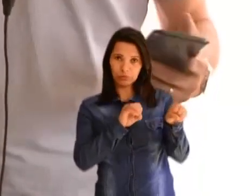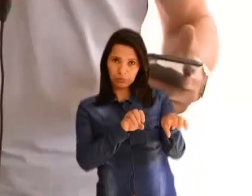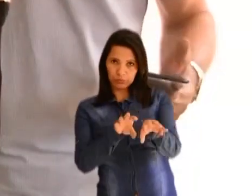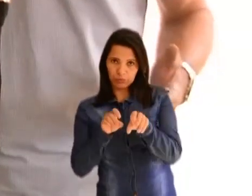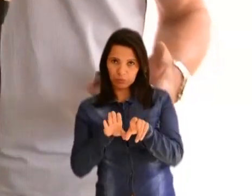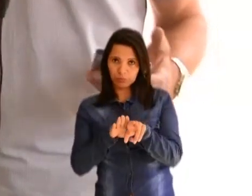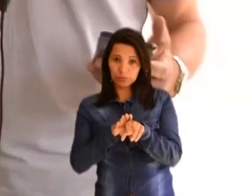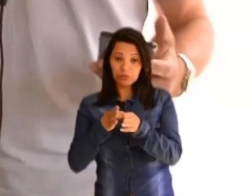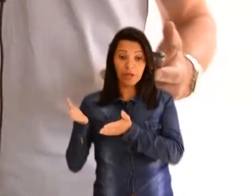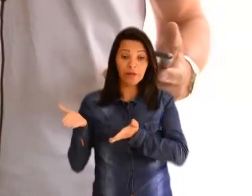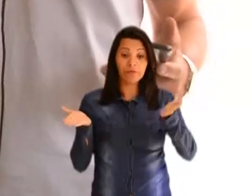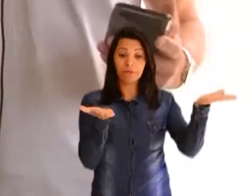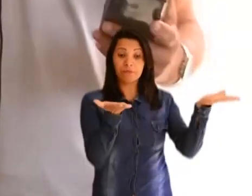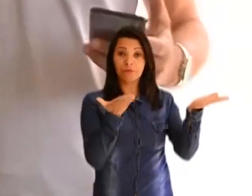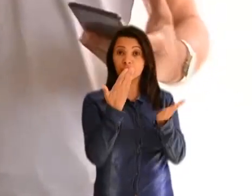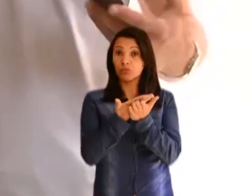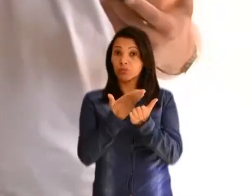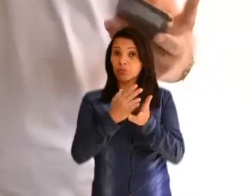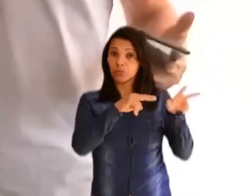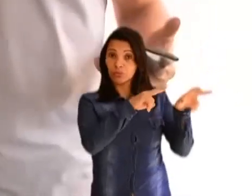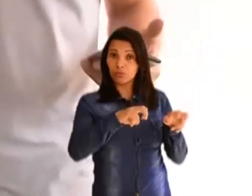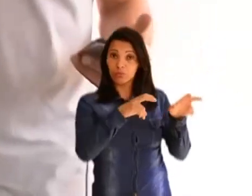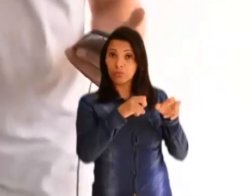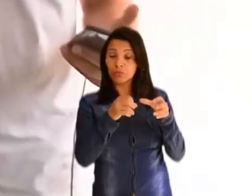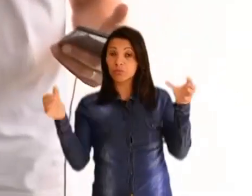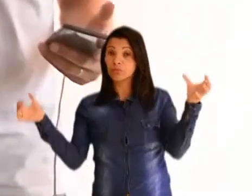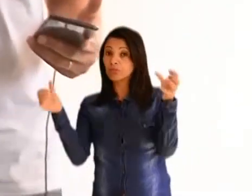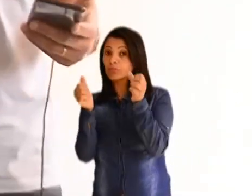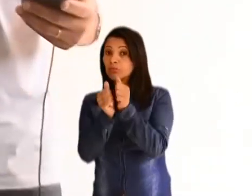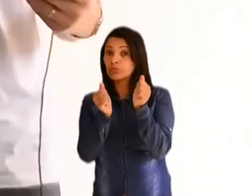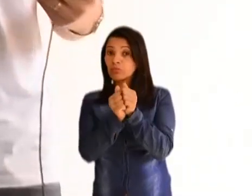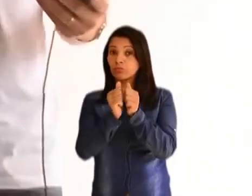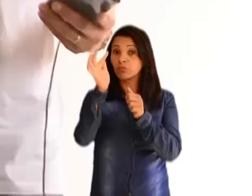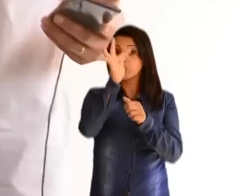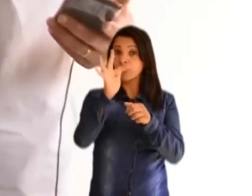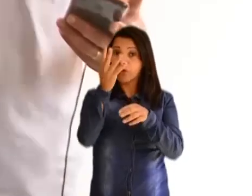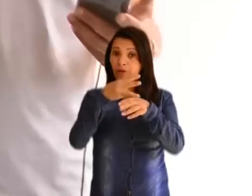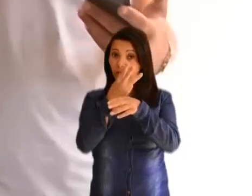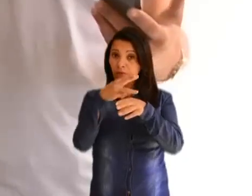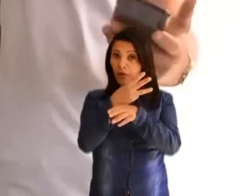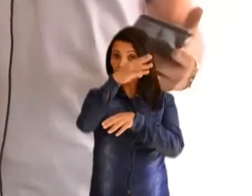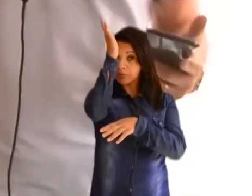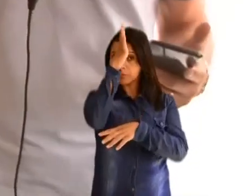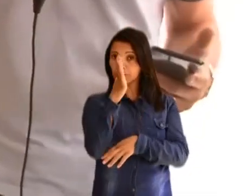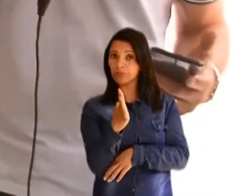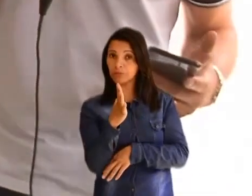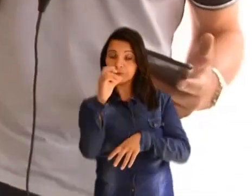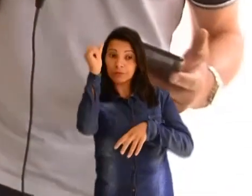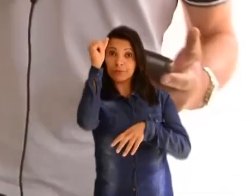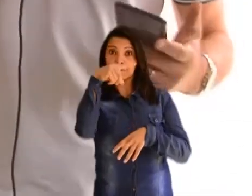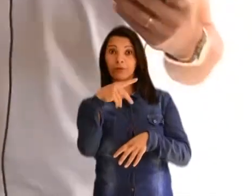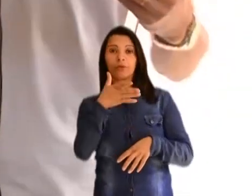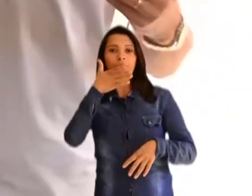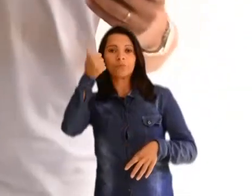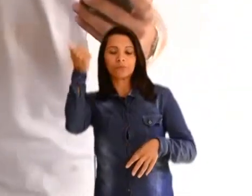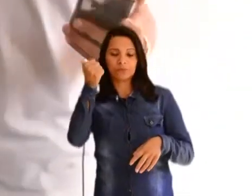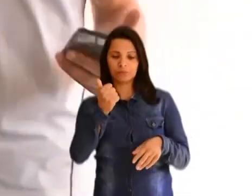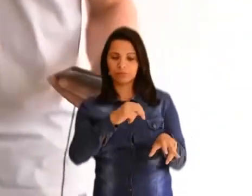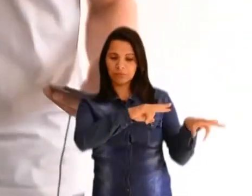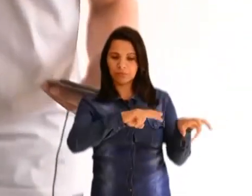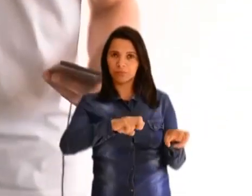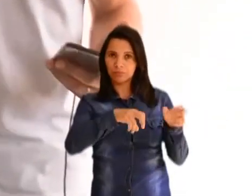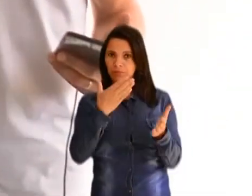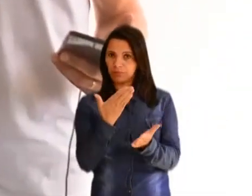e a Secretaria Municipal de Educação está levando para as escolas do campo através de uma parceria with Brasil não é